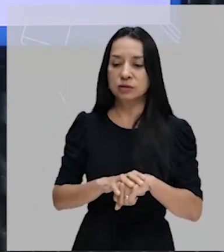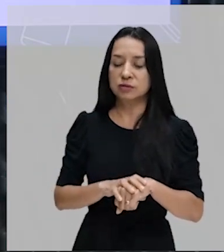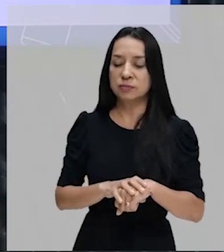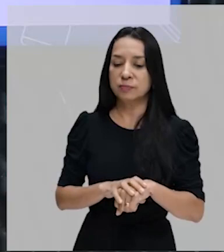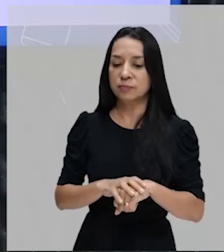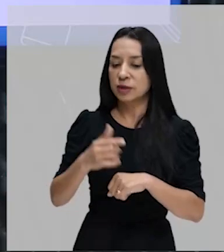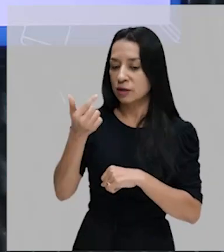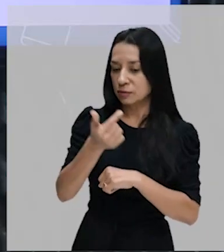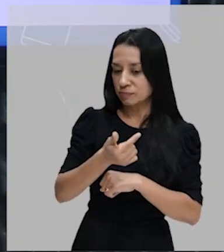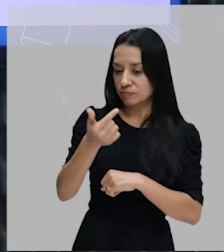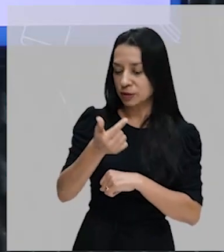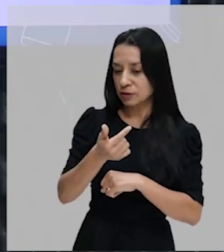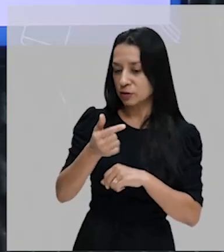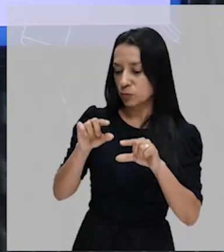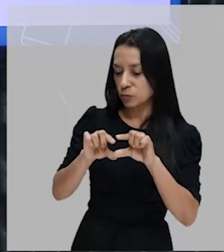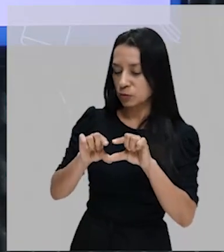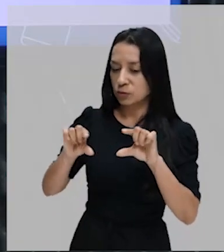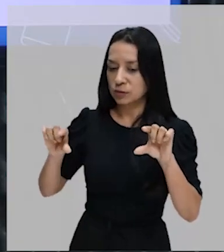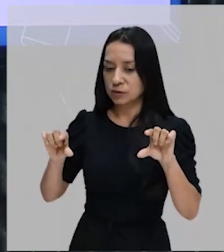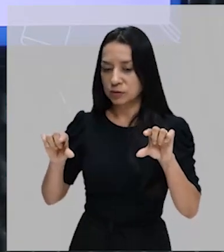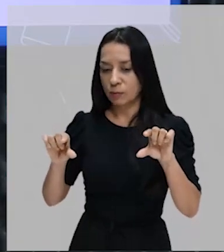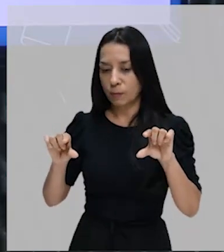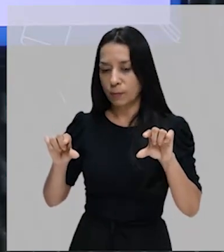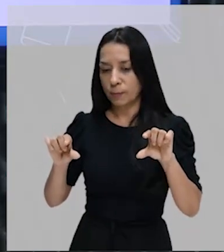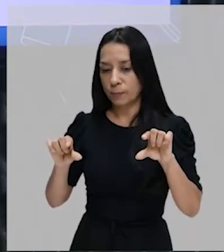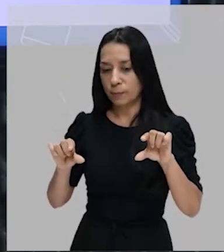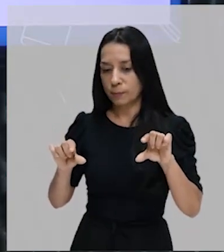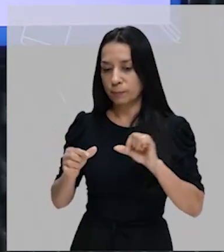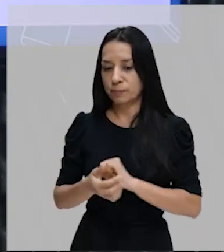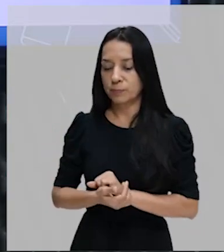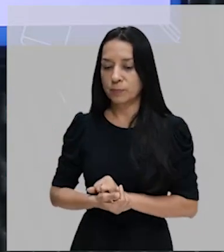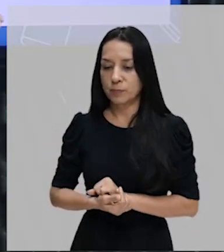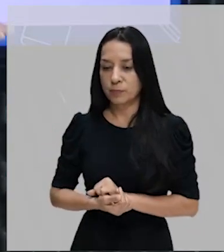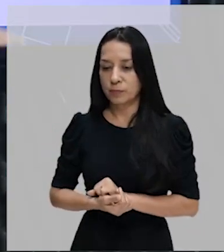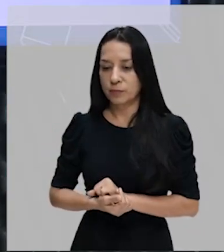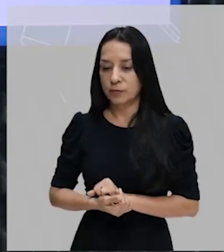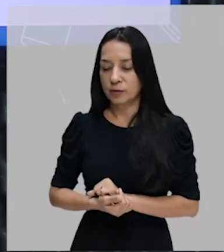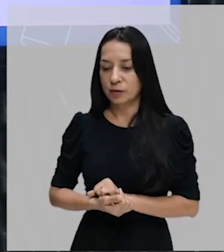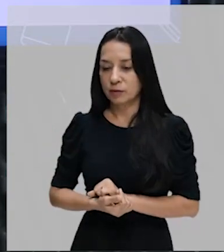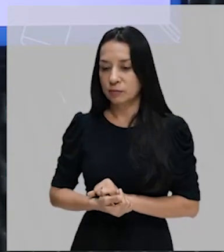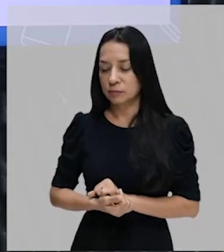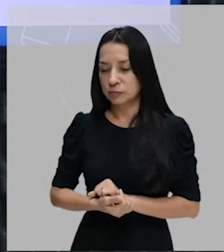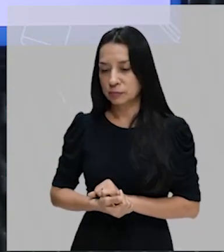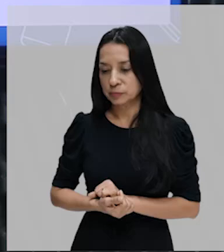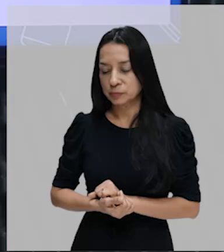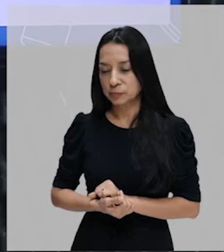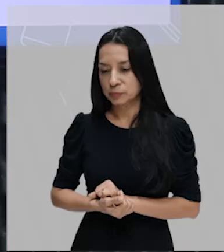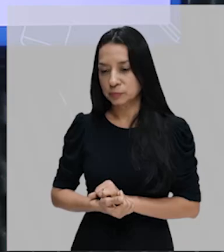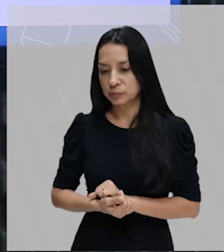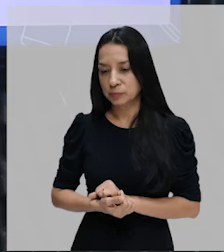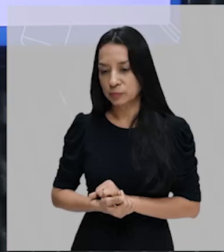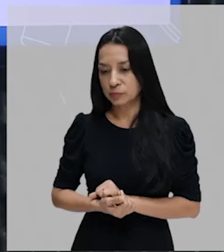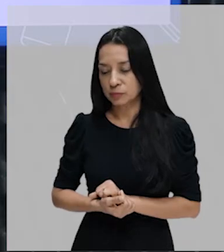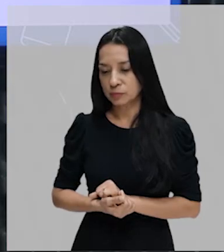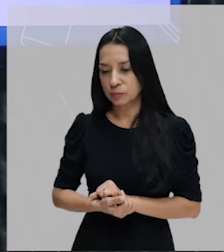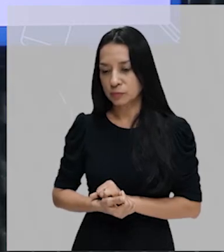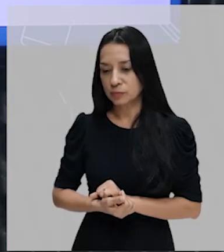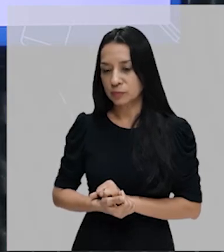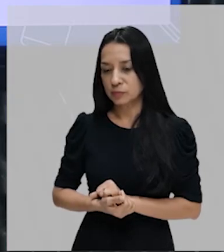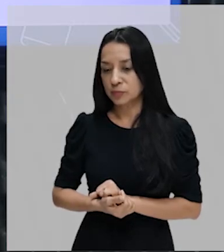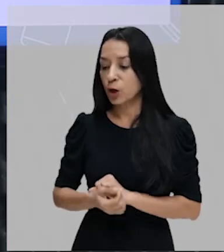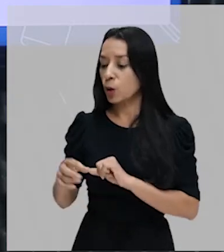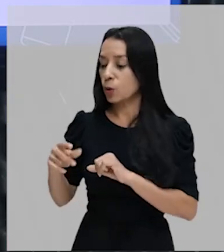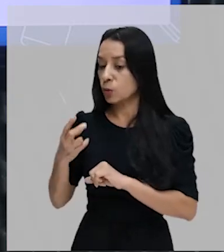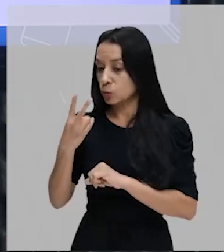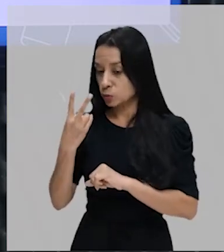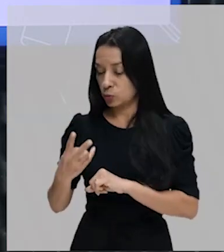Na segunda oração, hace 2 semanas que ele não vai ao trabalho. Então, faz 2